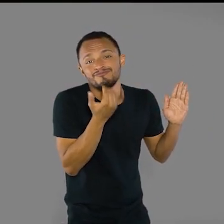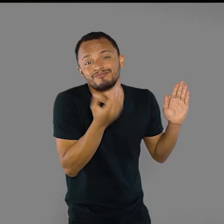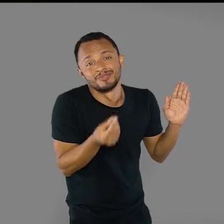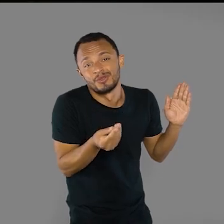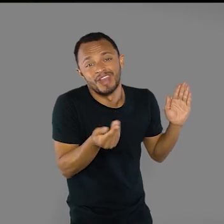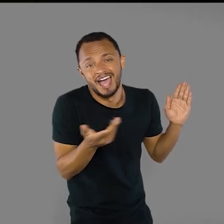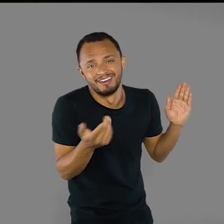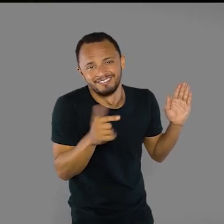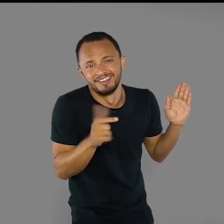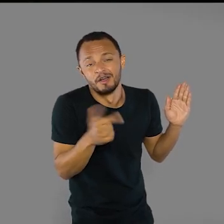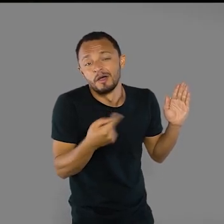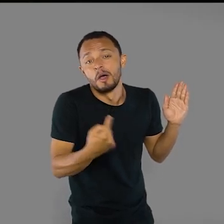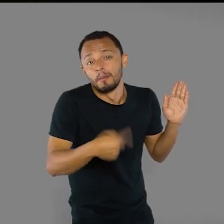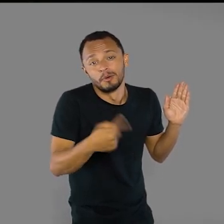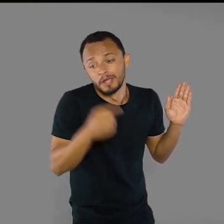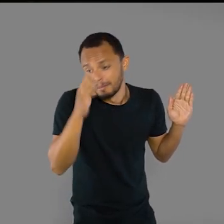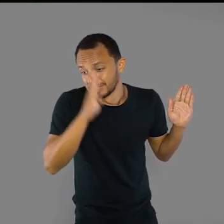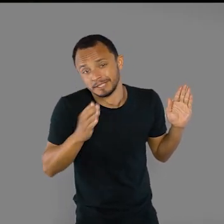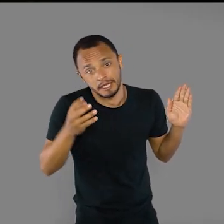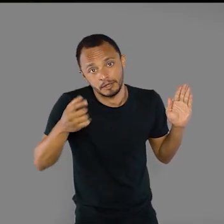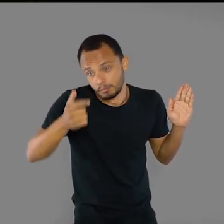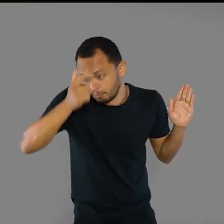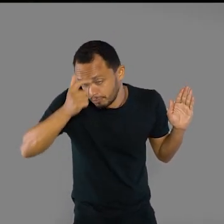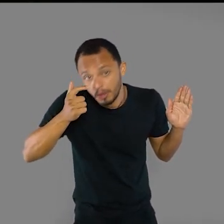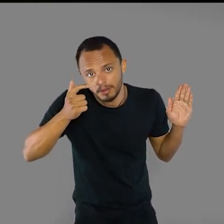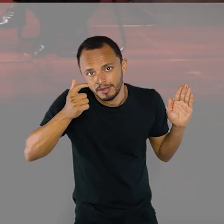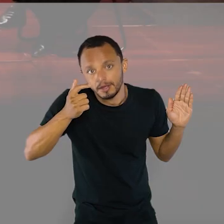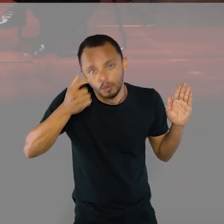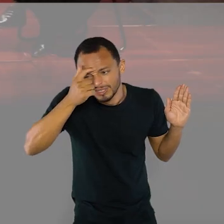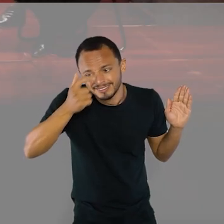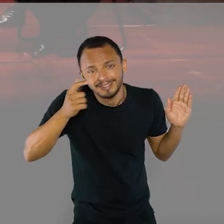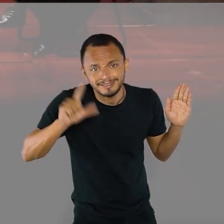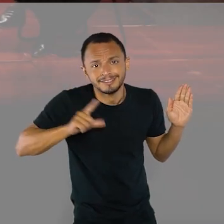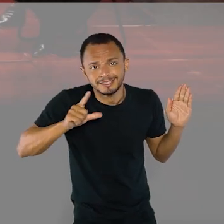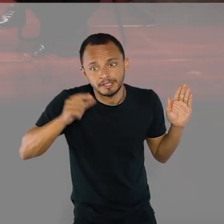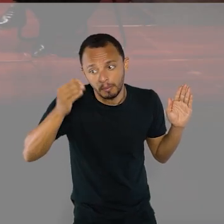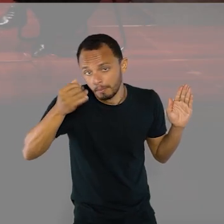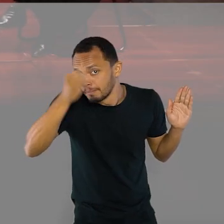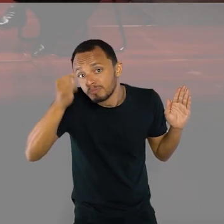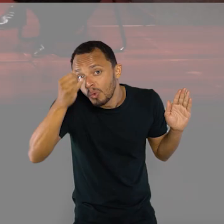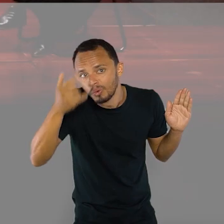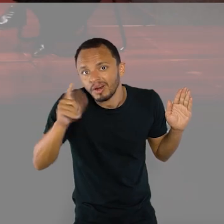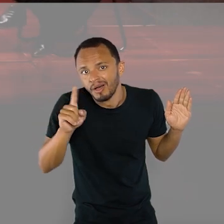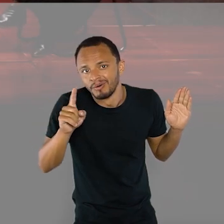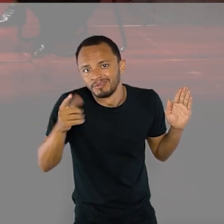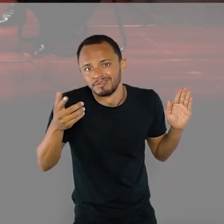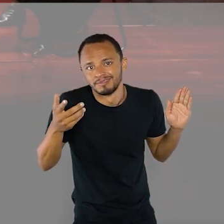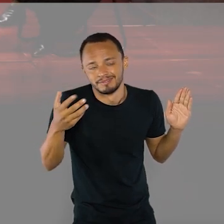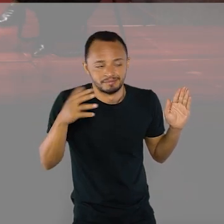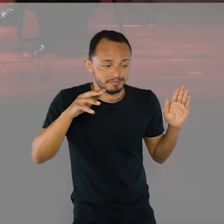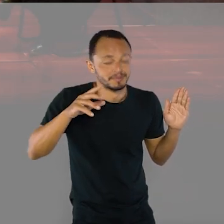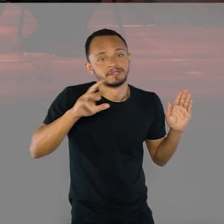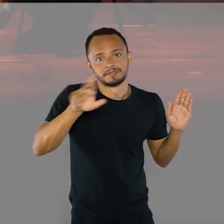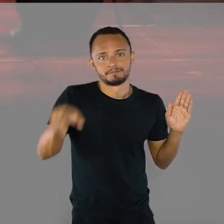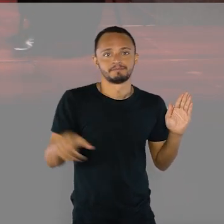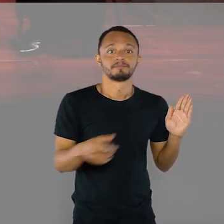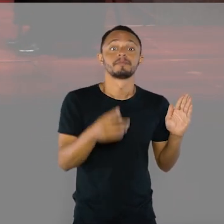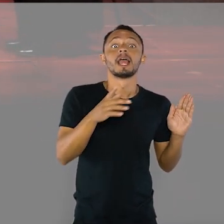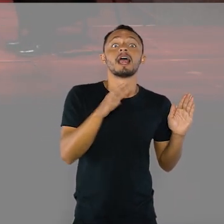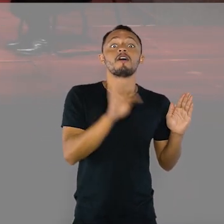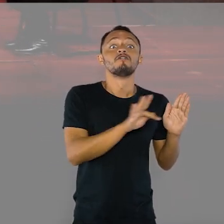tela pode virar. Que faria grande sucesso seria, pode virar, a tela do Pedro